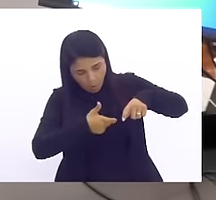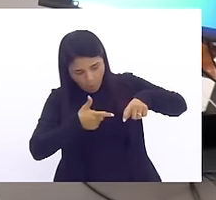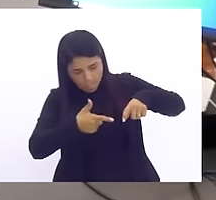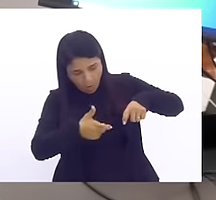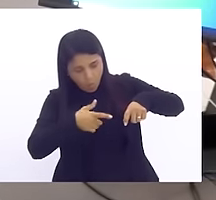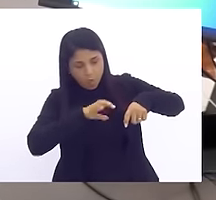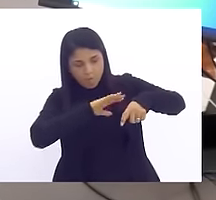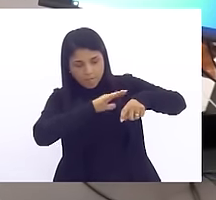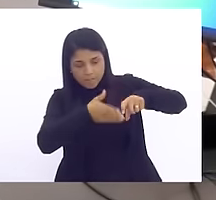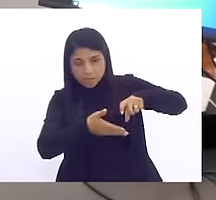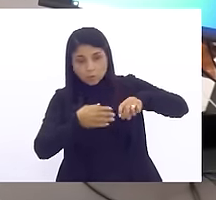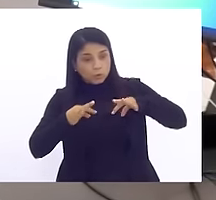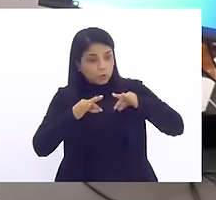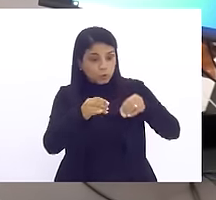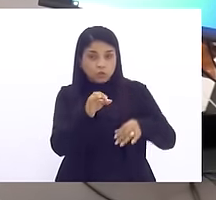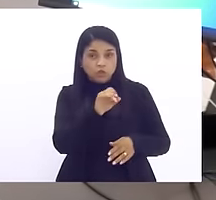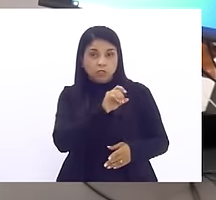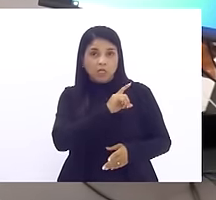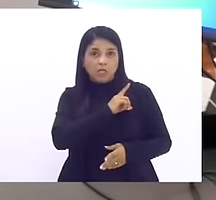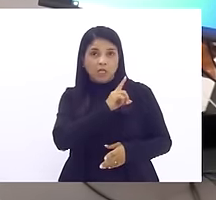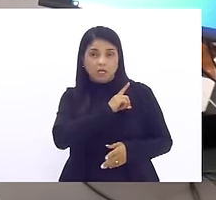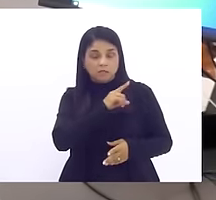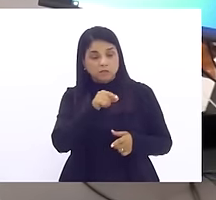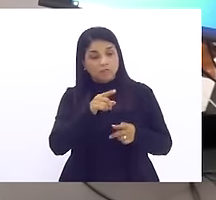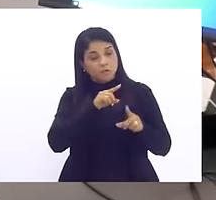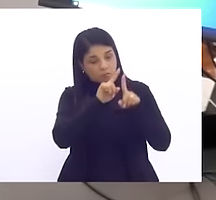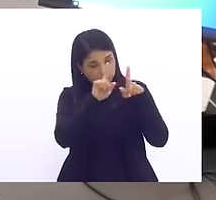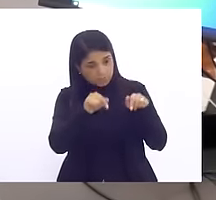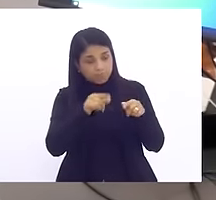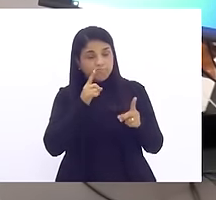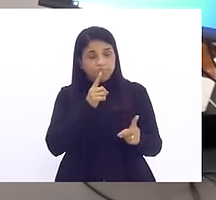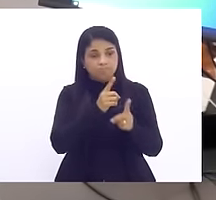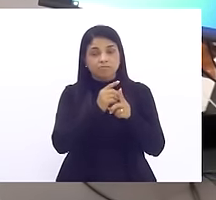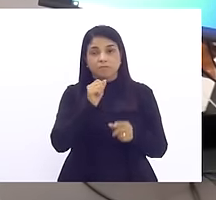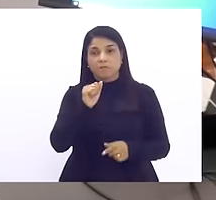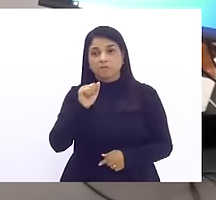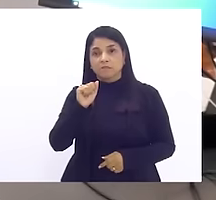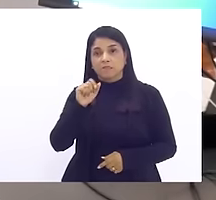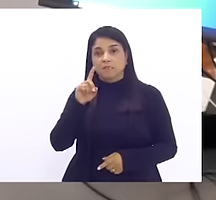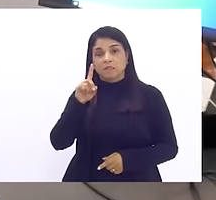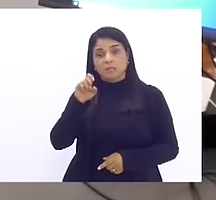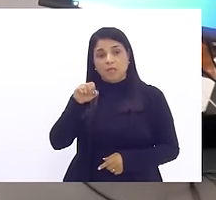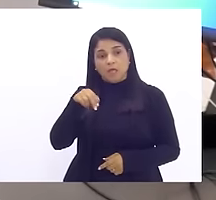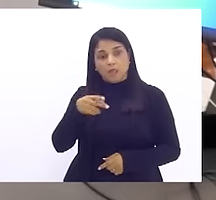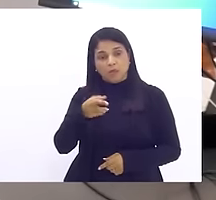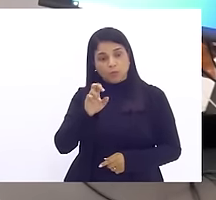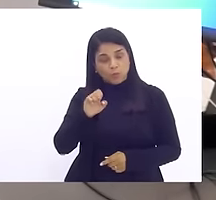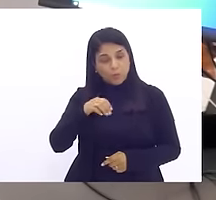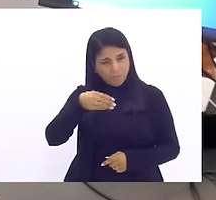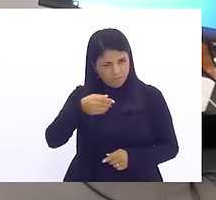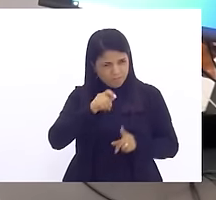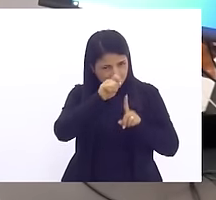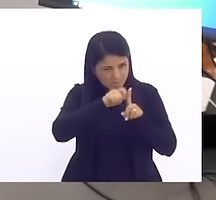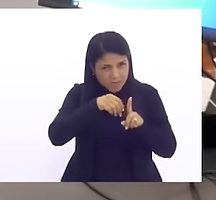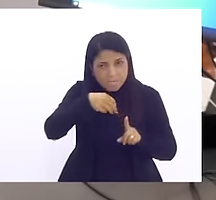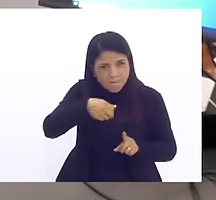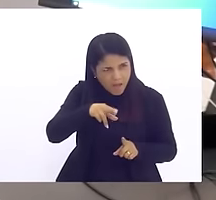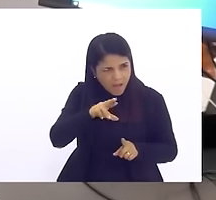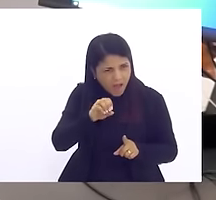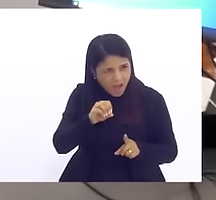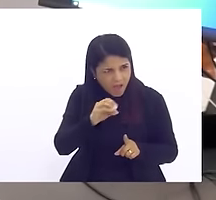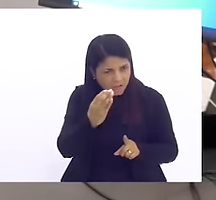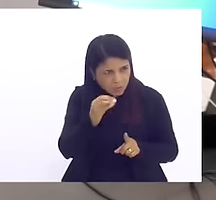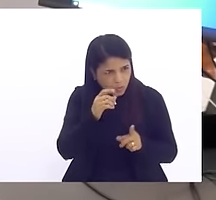delegacia foi identificado o agente do débito e você desde de Março falou que tem investigar não